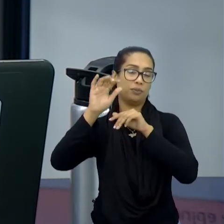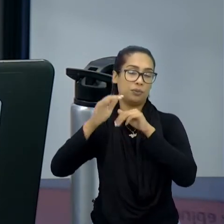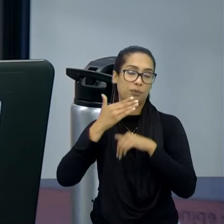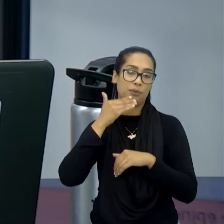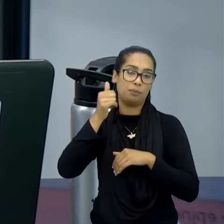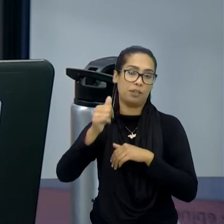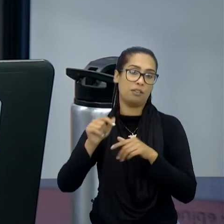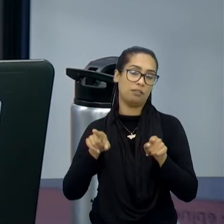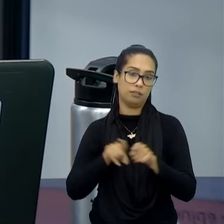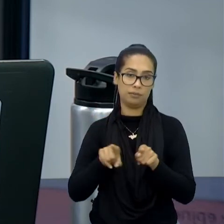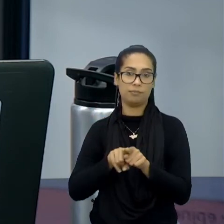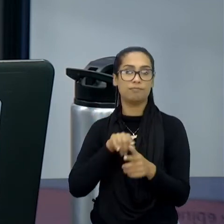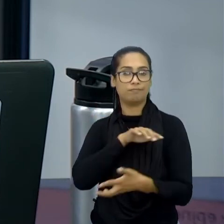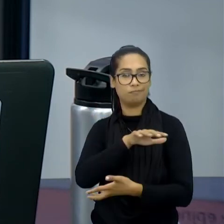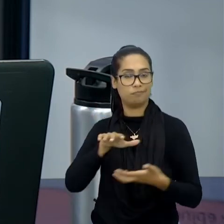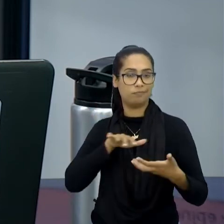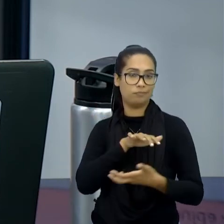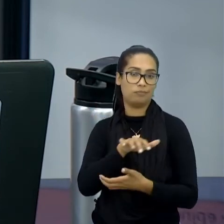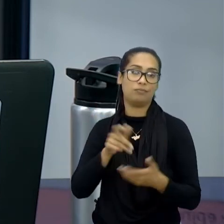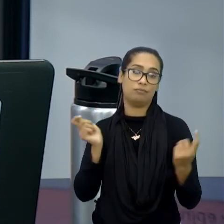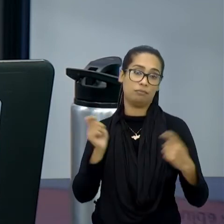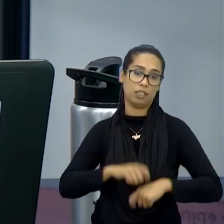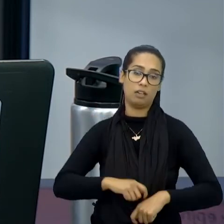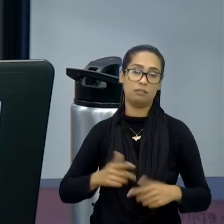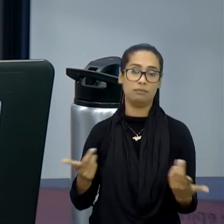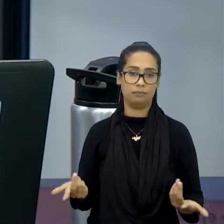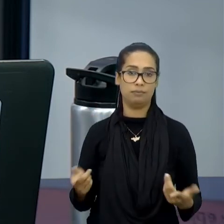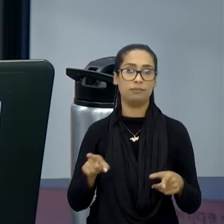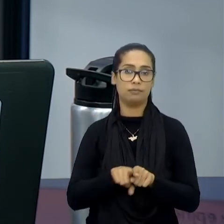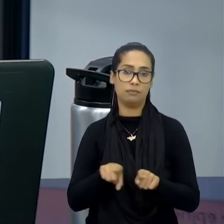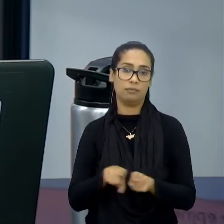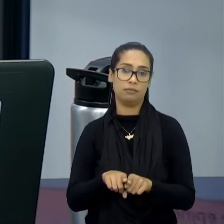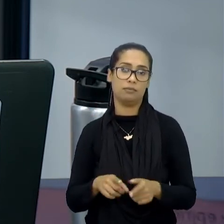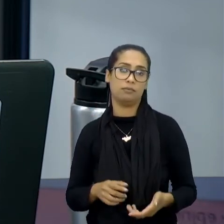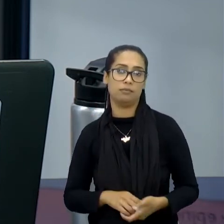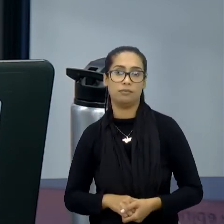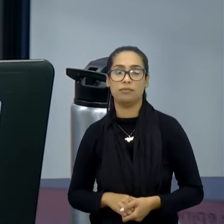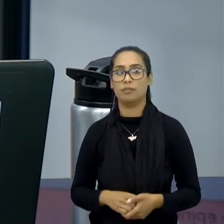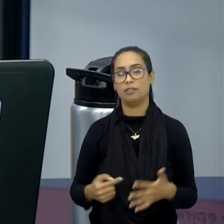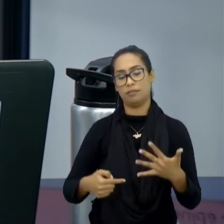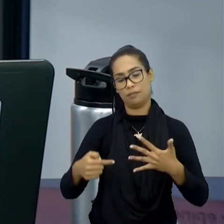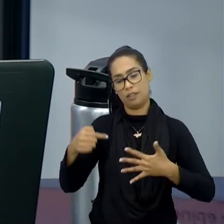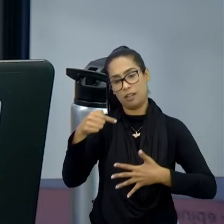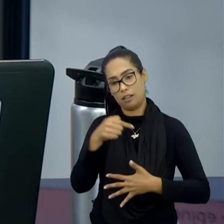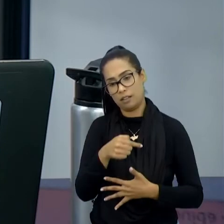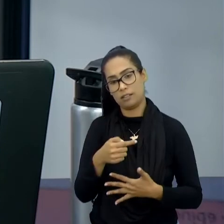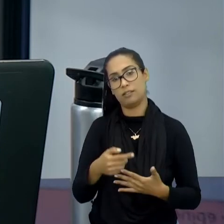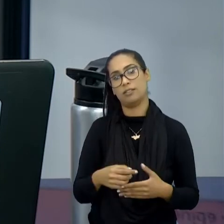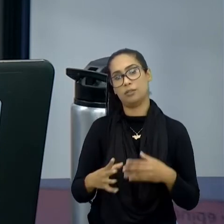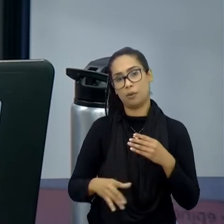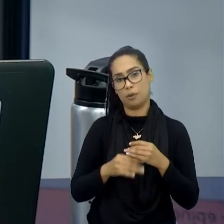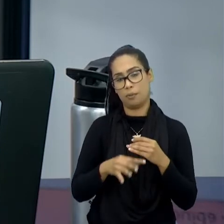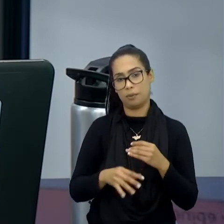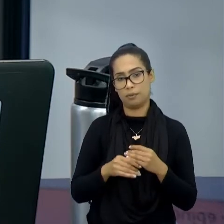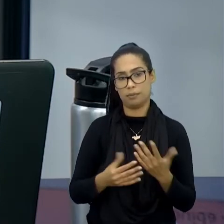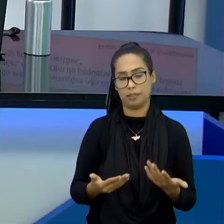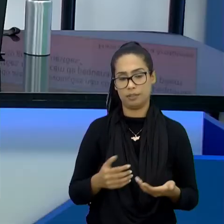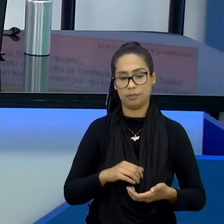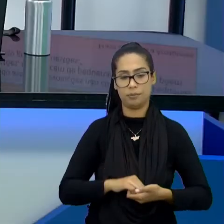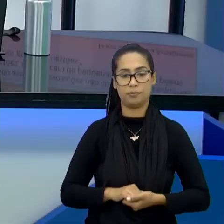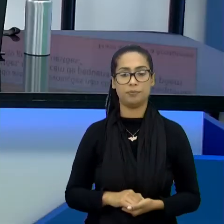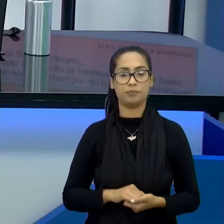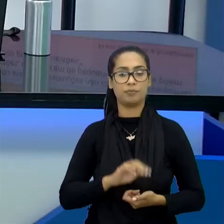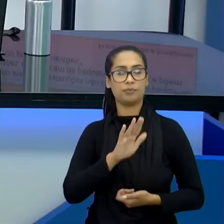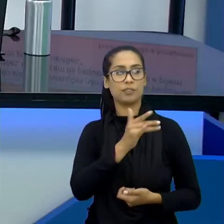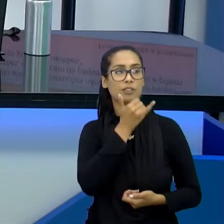a ver com situação política, econômica, ideológica, moral, etc. Olha que curioso. Desculpa que está